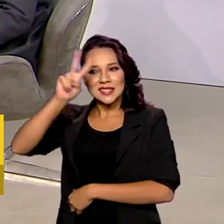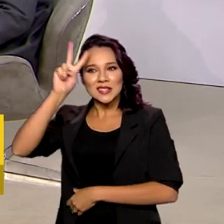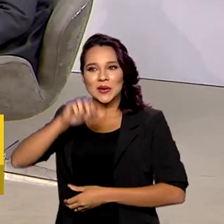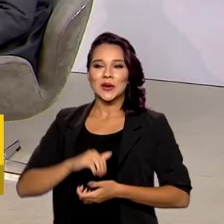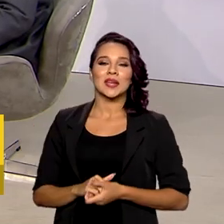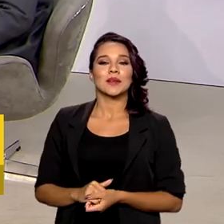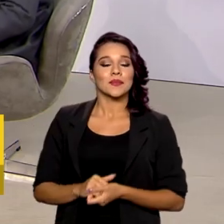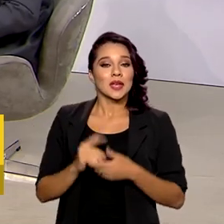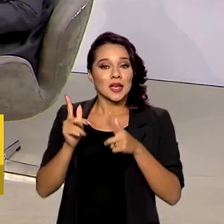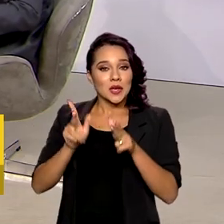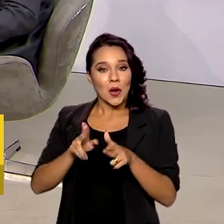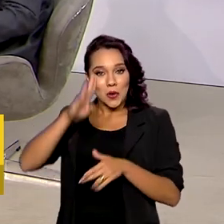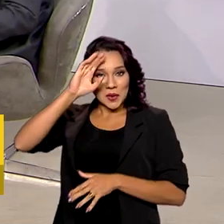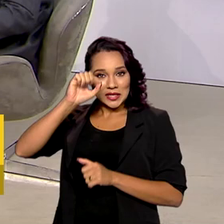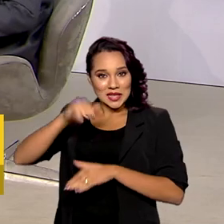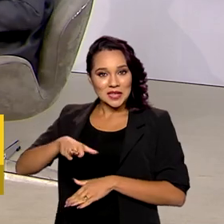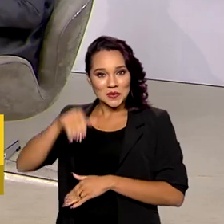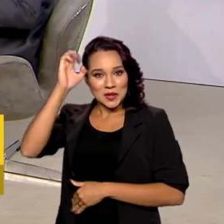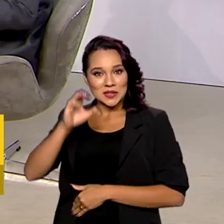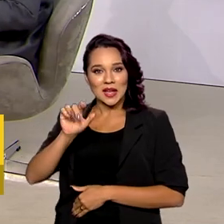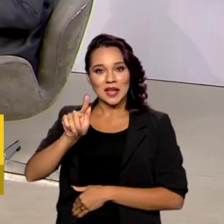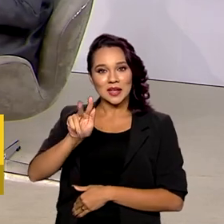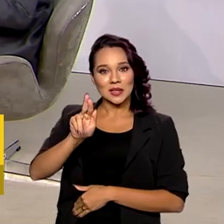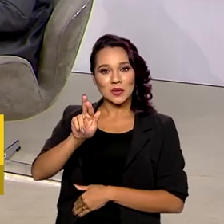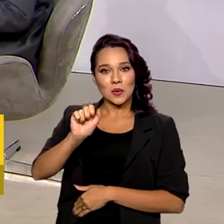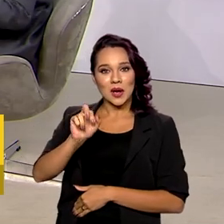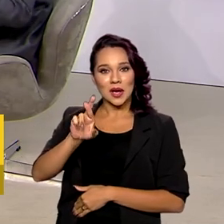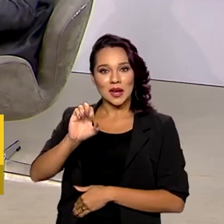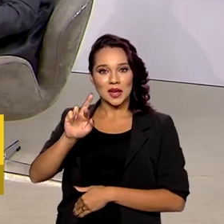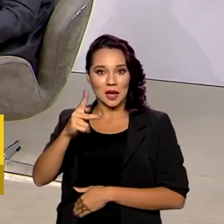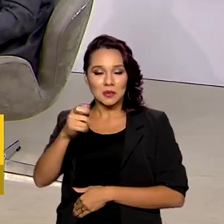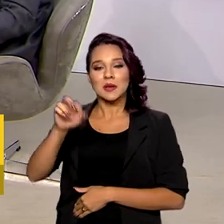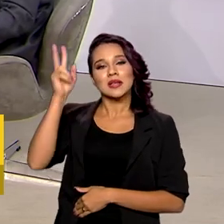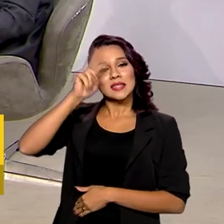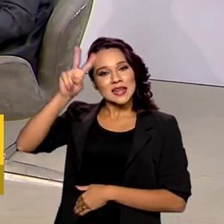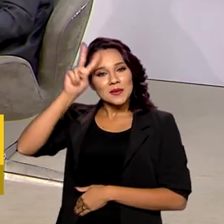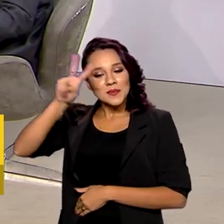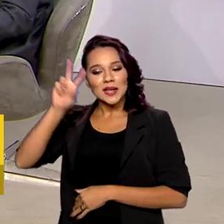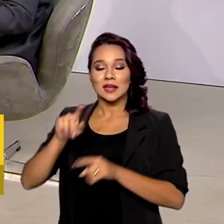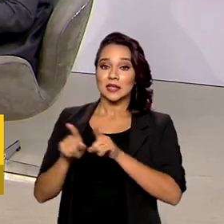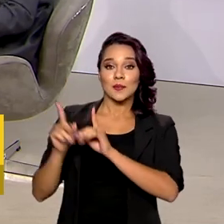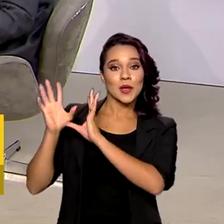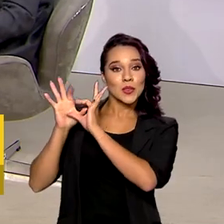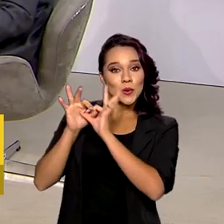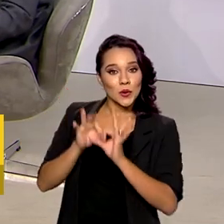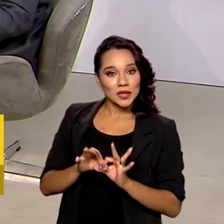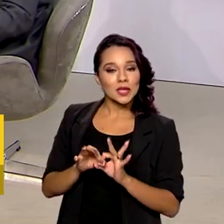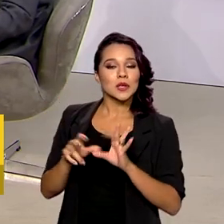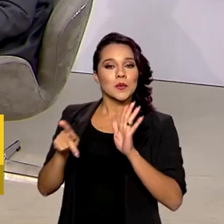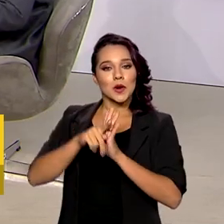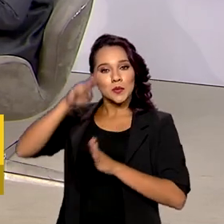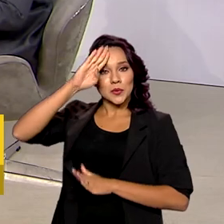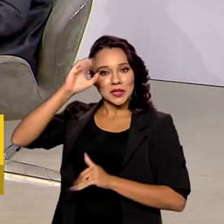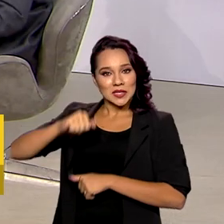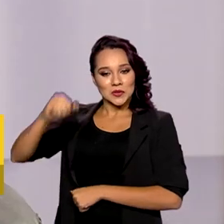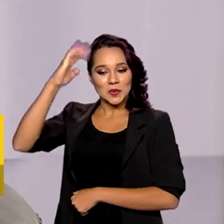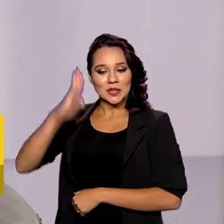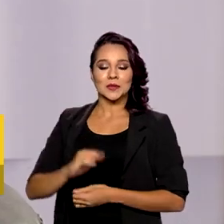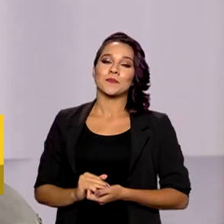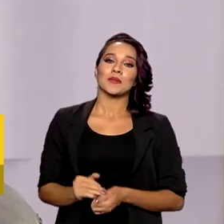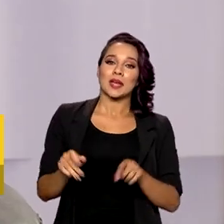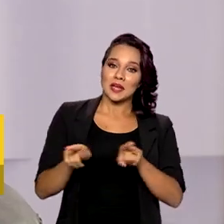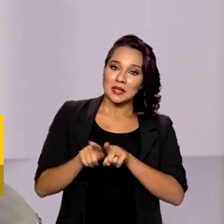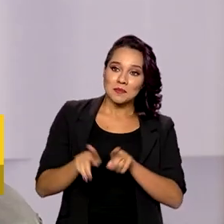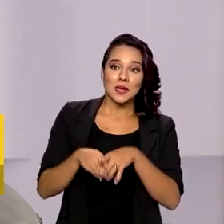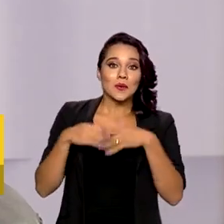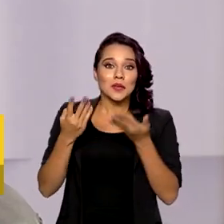amigo do Exército Brasileiro sobre Guararapes. Guararapes precisa ser lembrada, por isso ela é lembrada no contexto do Exército Brasileiro e também